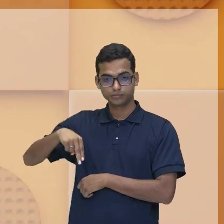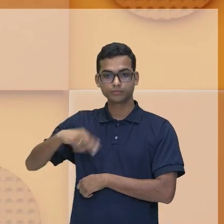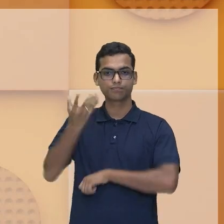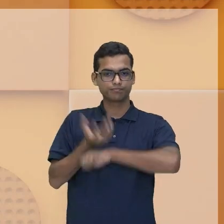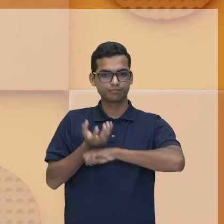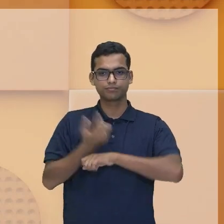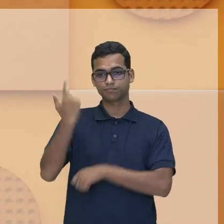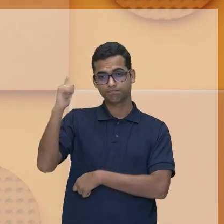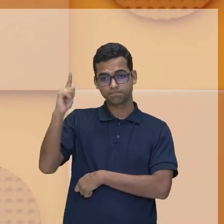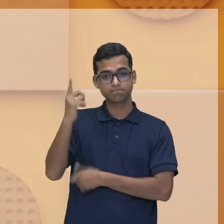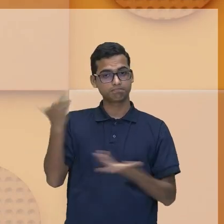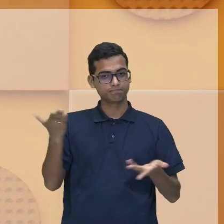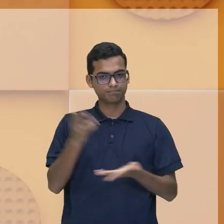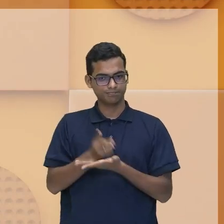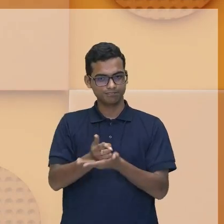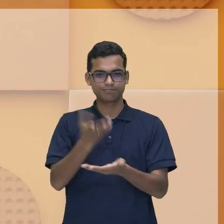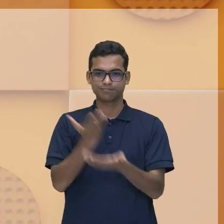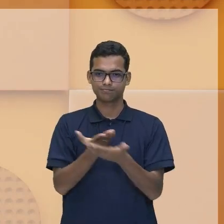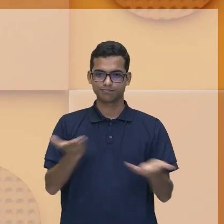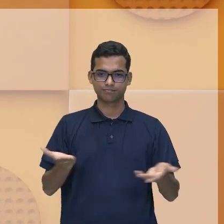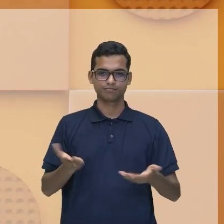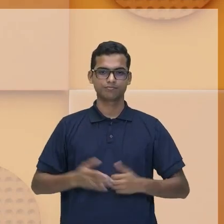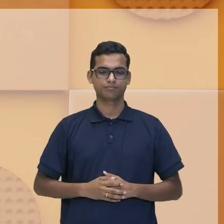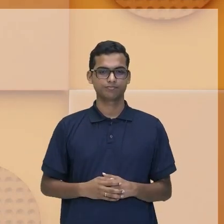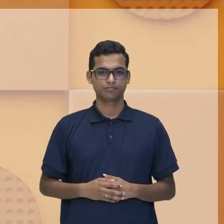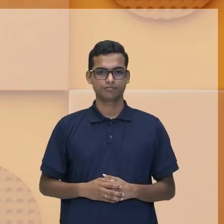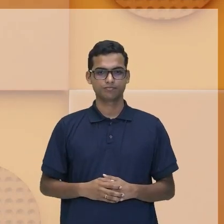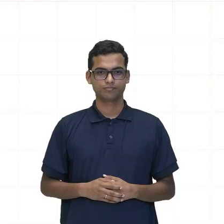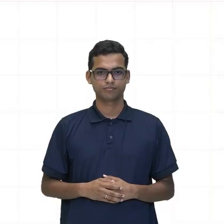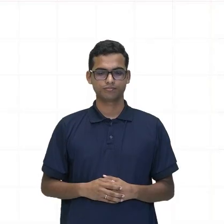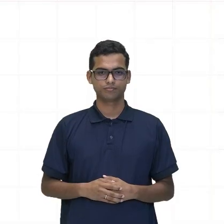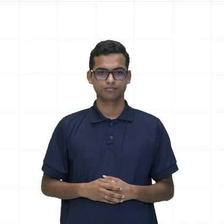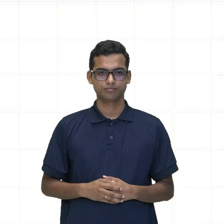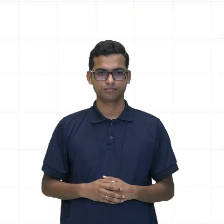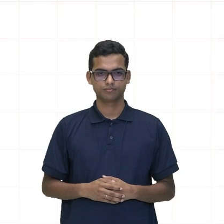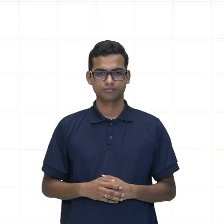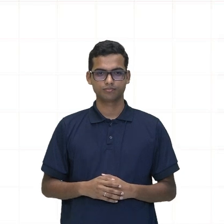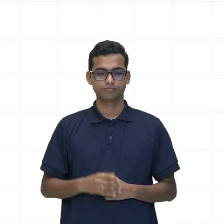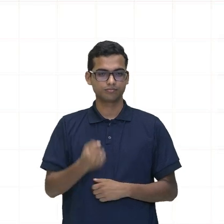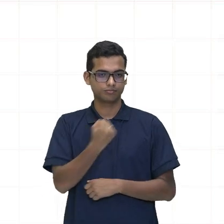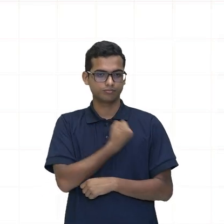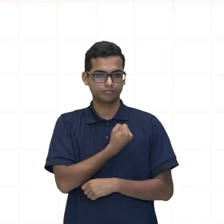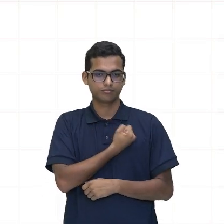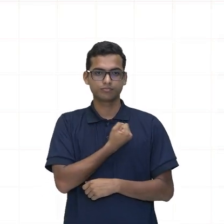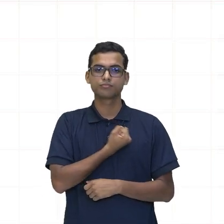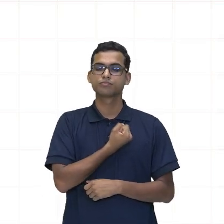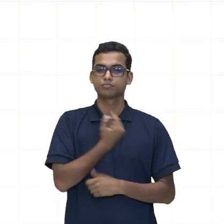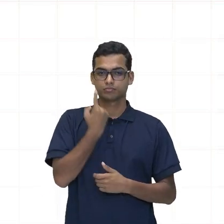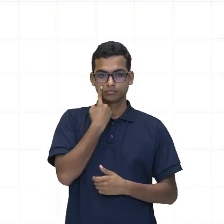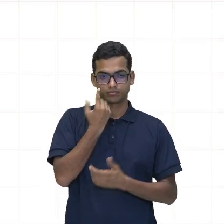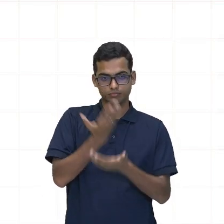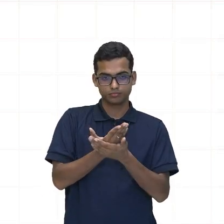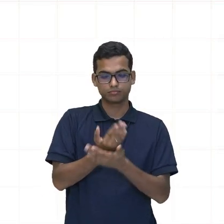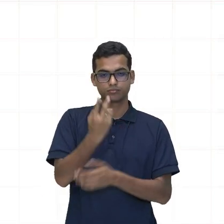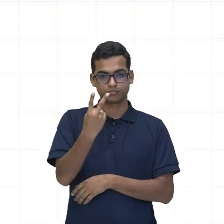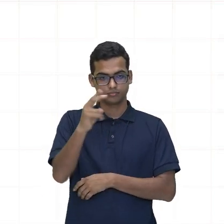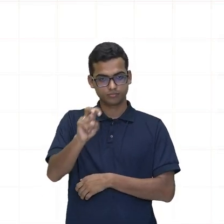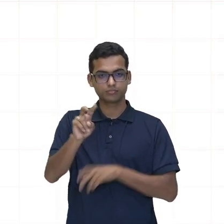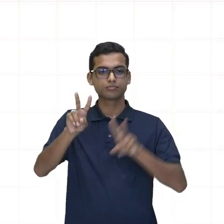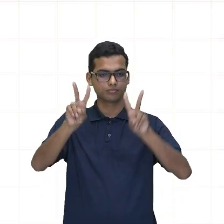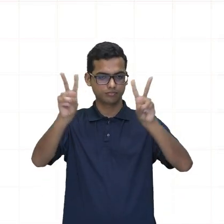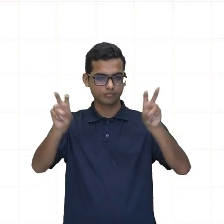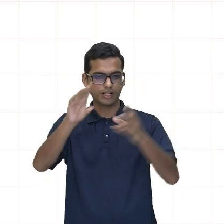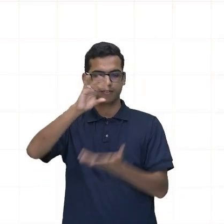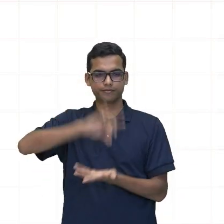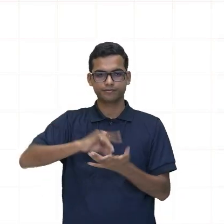eu vou dar continuidade às nossas atividades. Vamos verificar o objeto de conhecimento da nossa aula. Estamos na aula de número 25